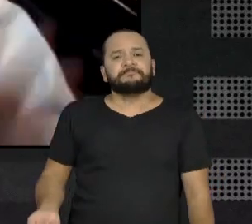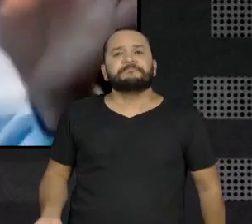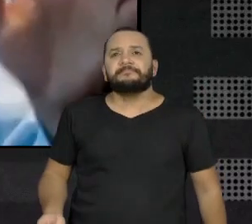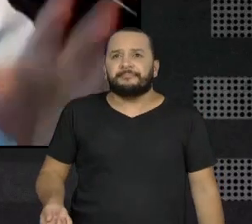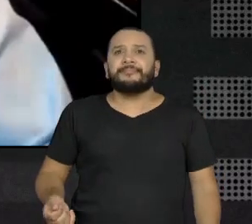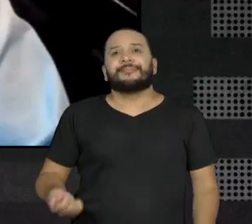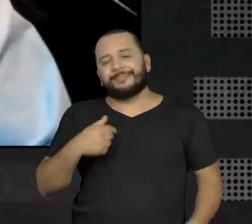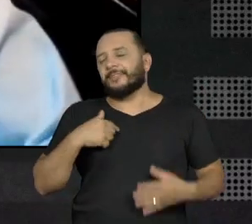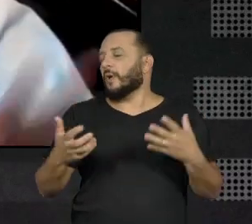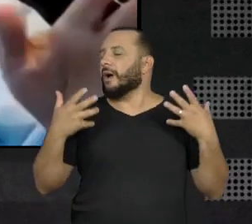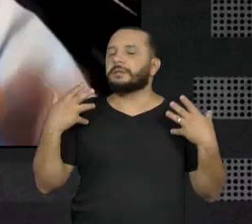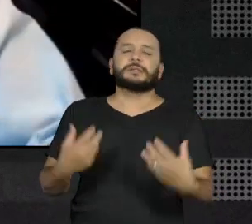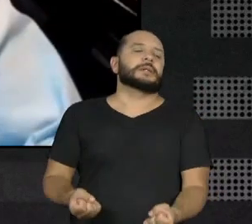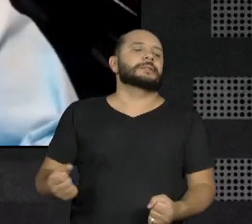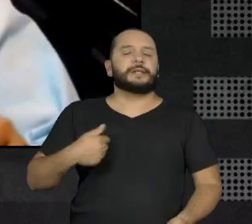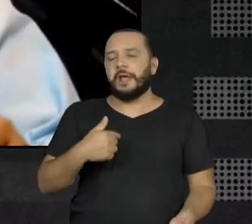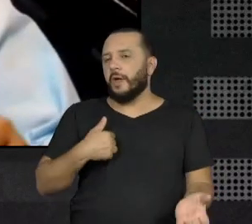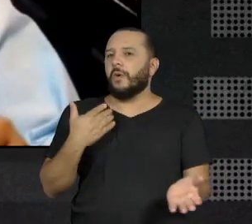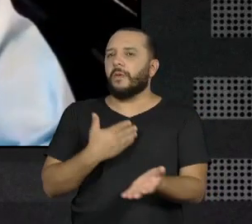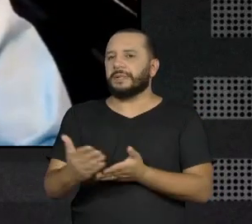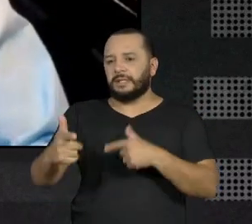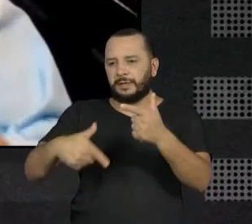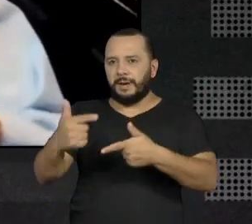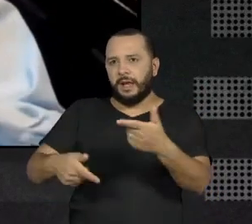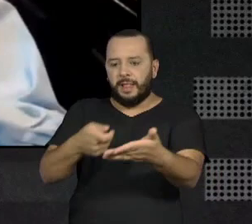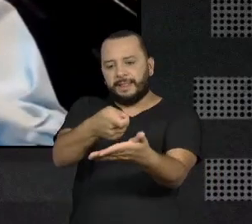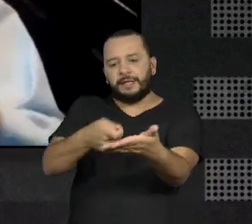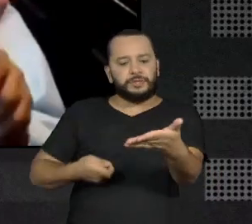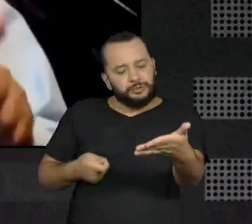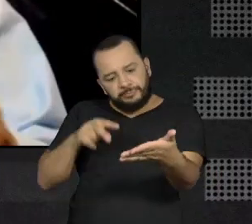né? E comecei lá a olhar os textos. Né?